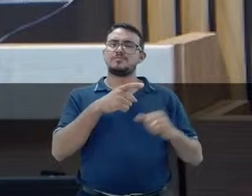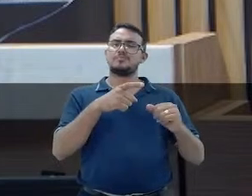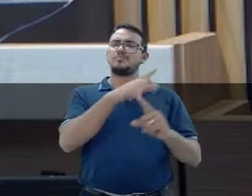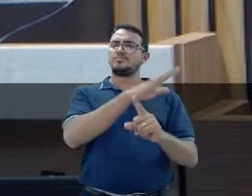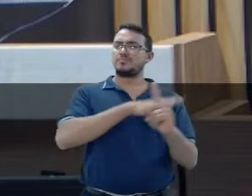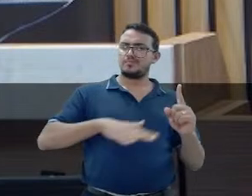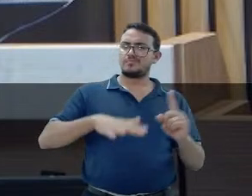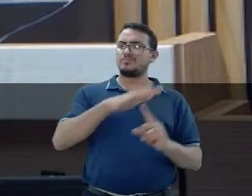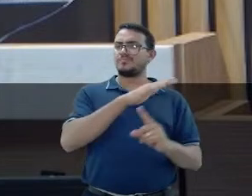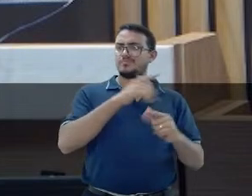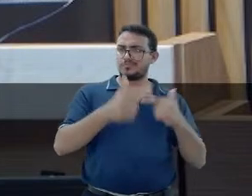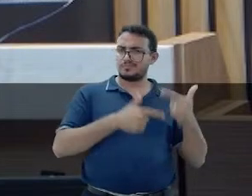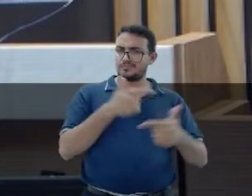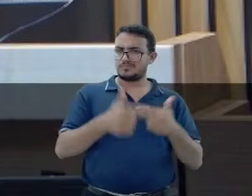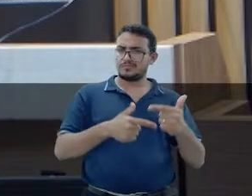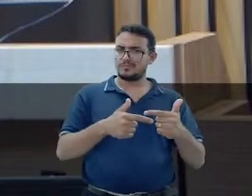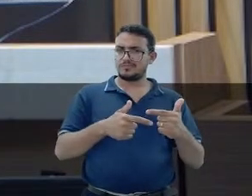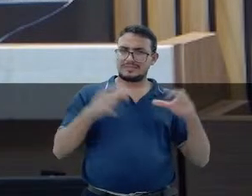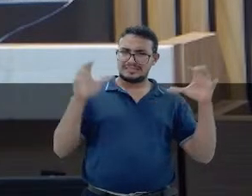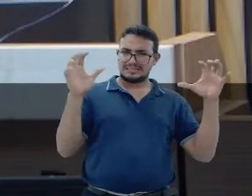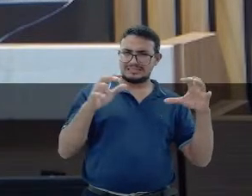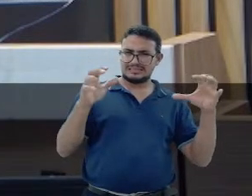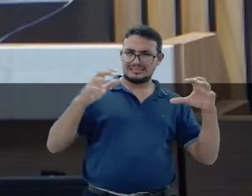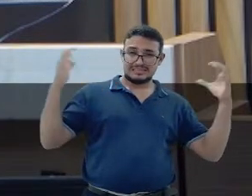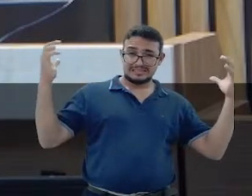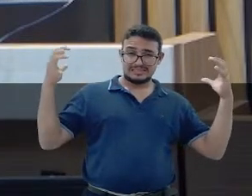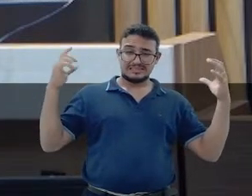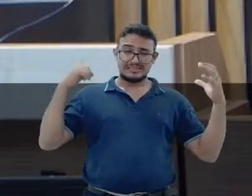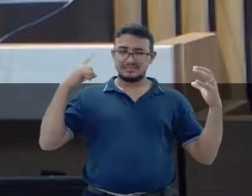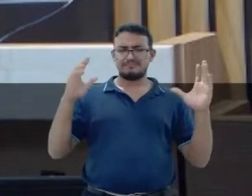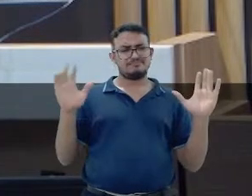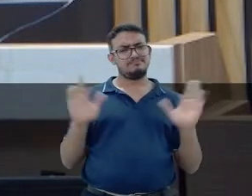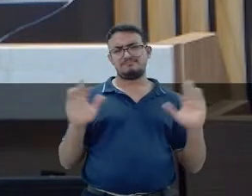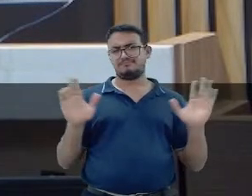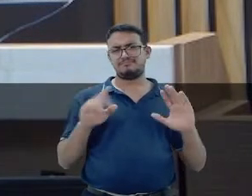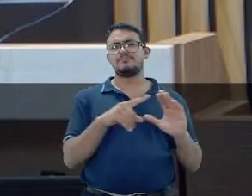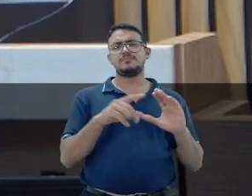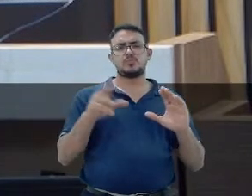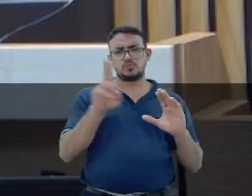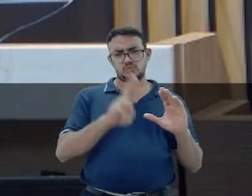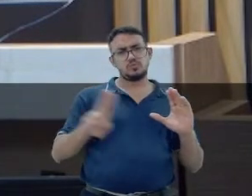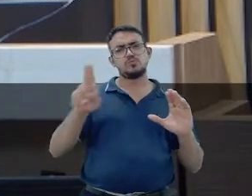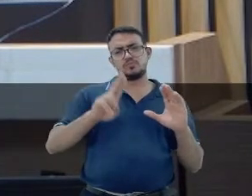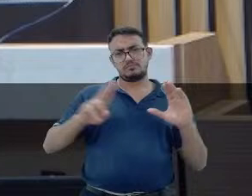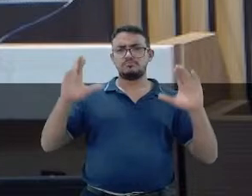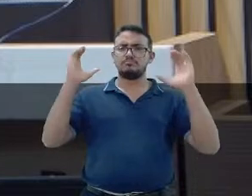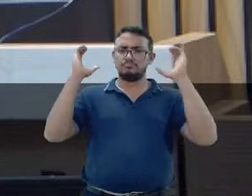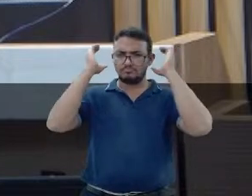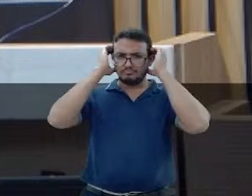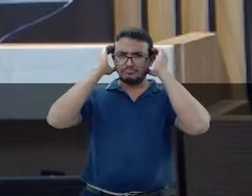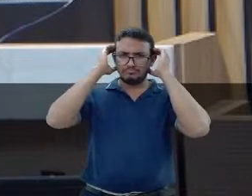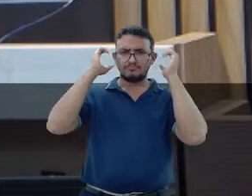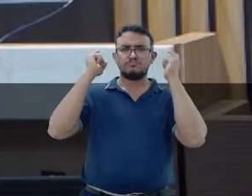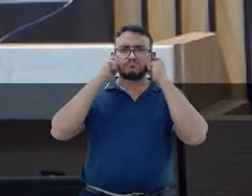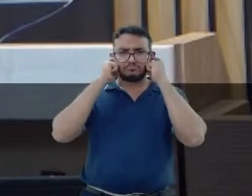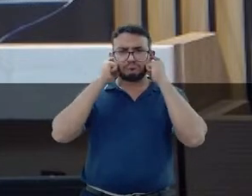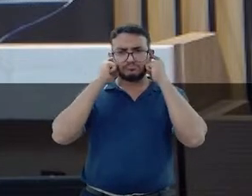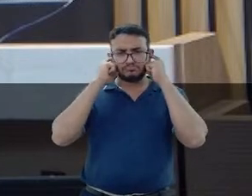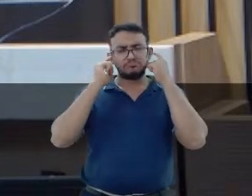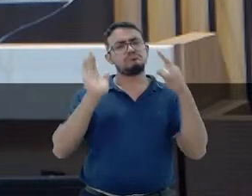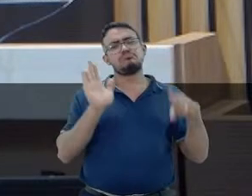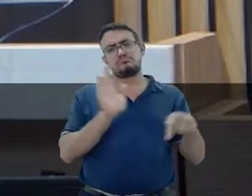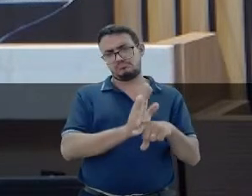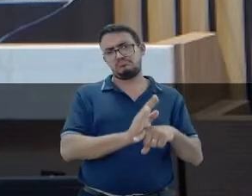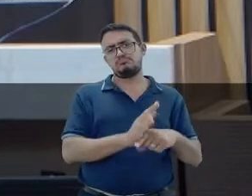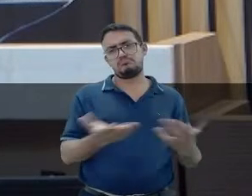trabalho, até porque a insalubridade era neutralizada pelo uso desses protetores auriculares, e nessa linha eu nego